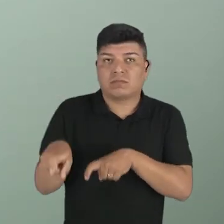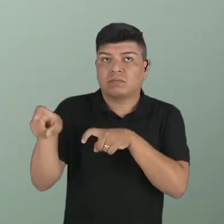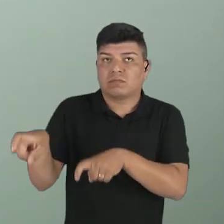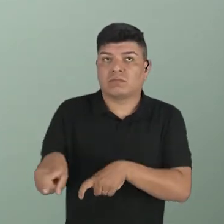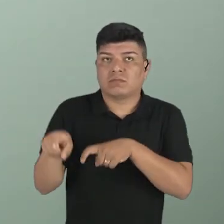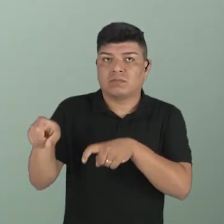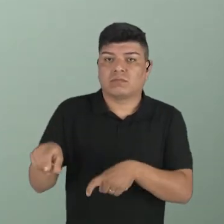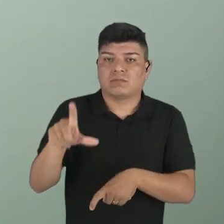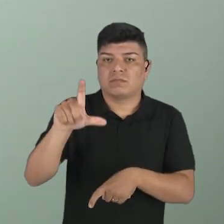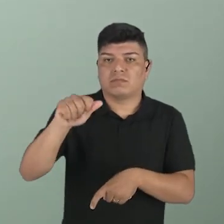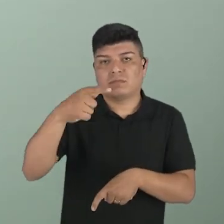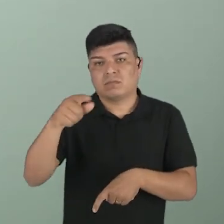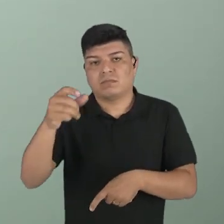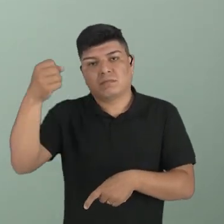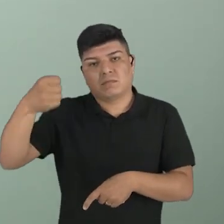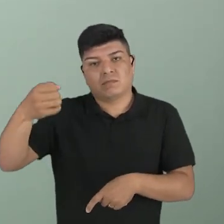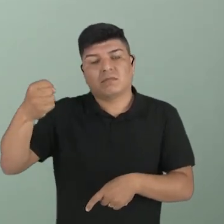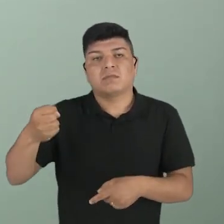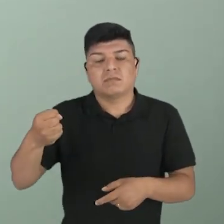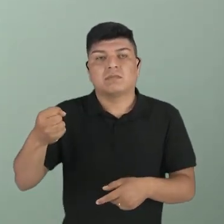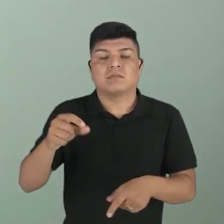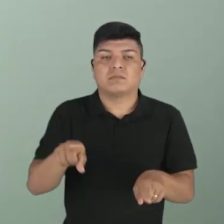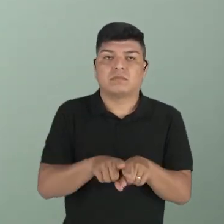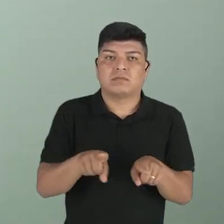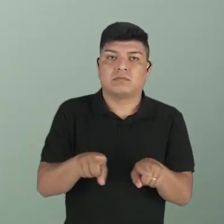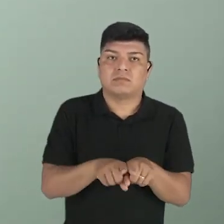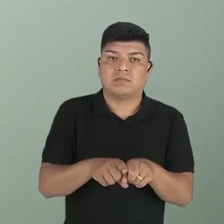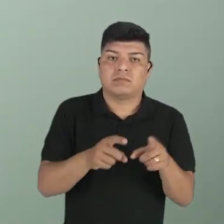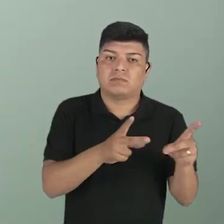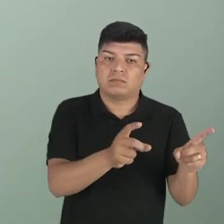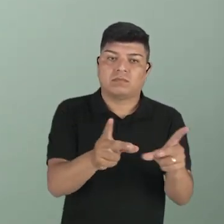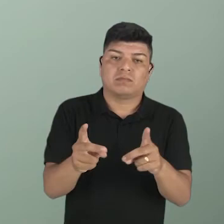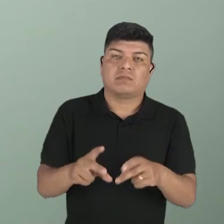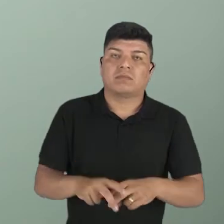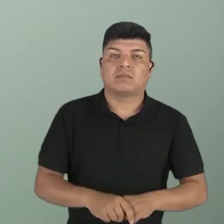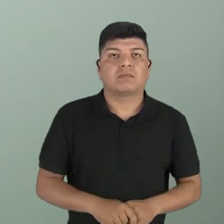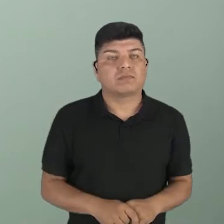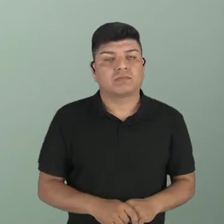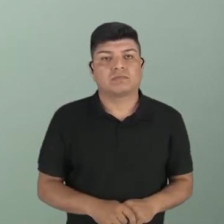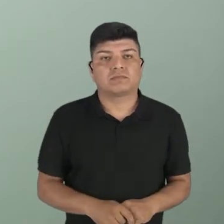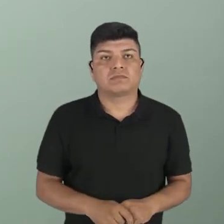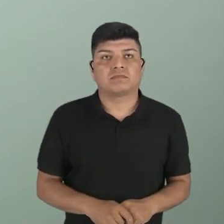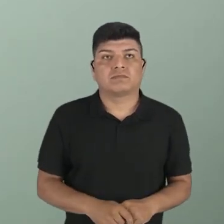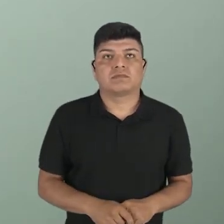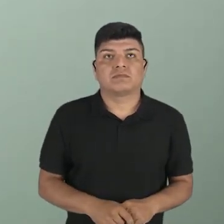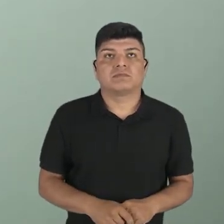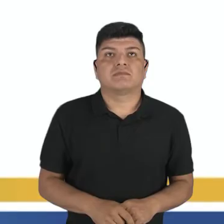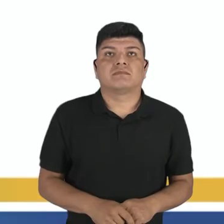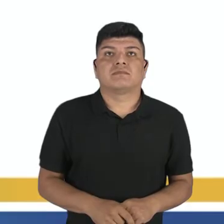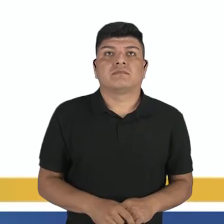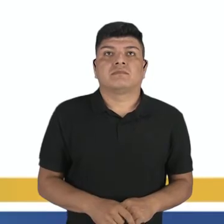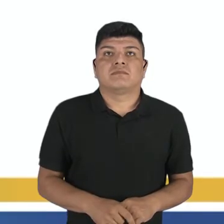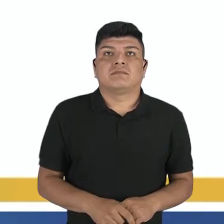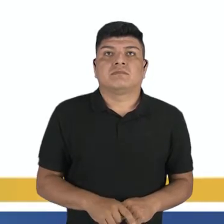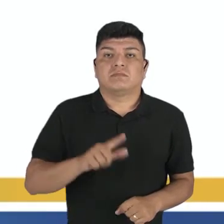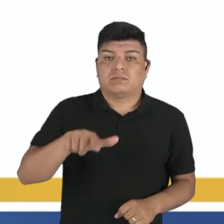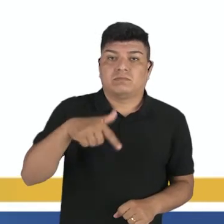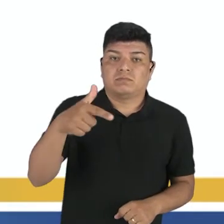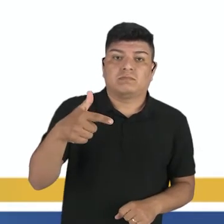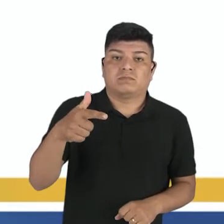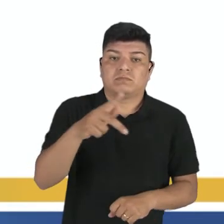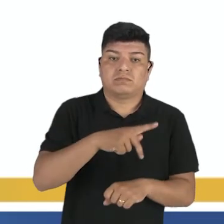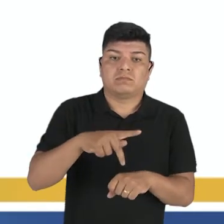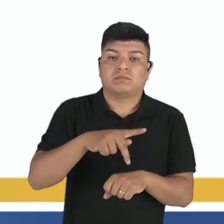também produz lã, leite, né, e vai servir também para exportação, ok? As